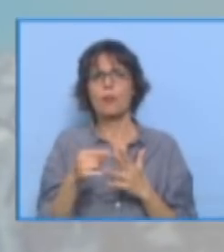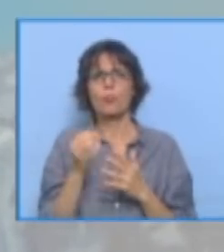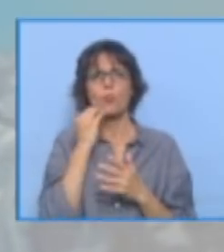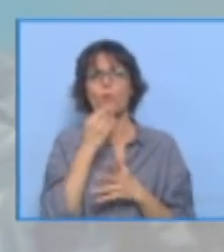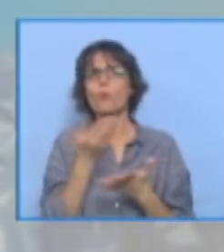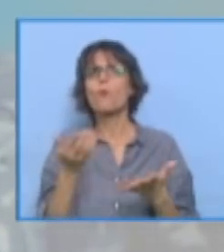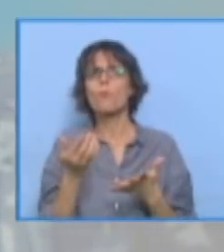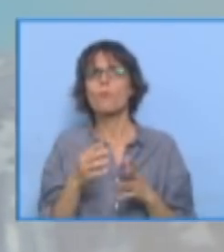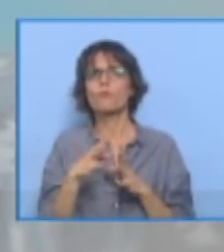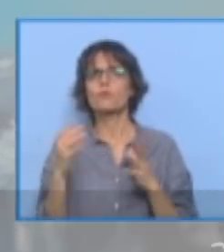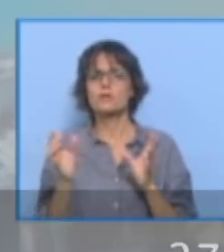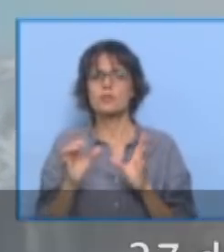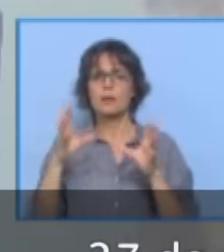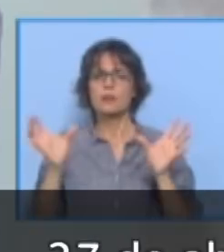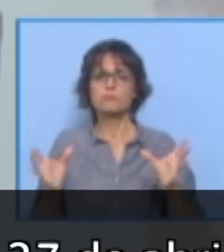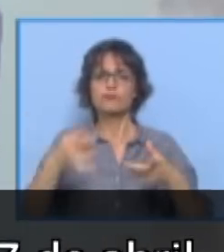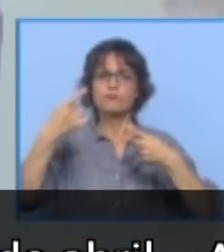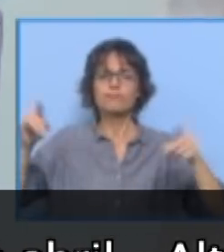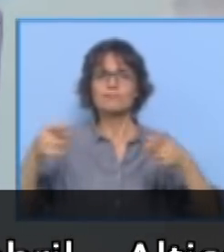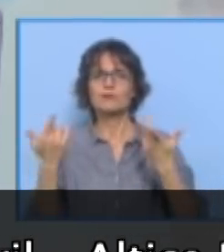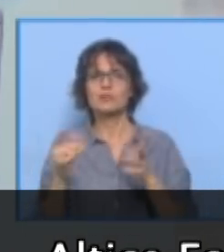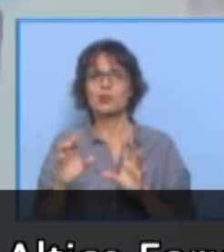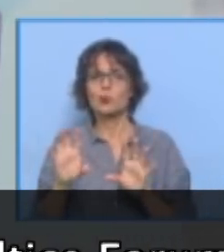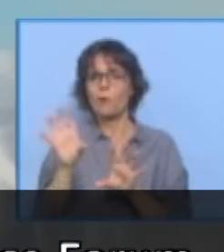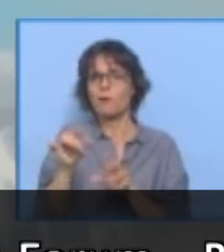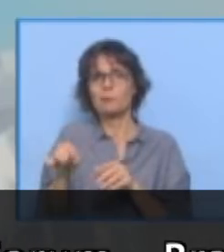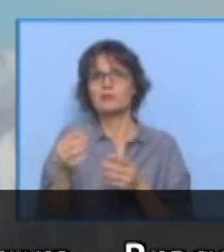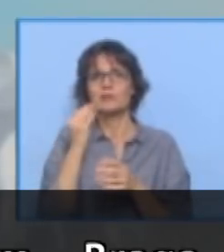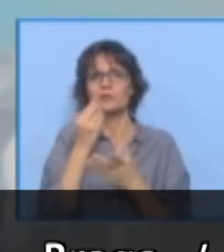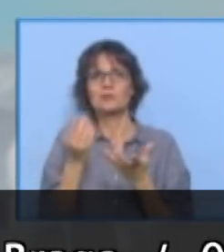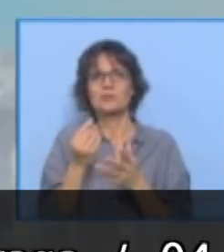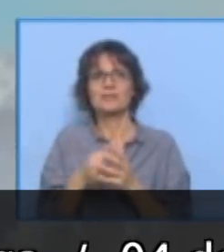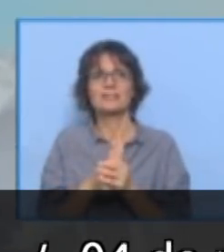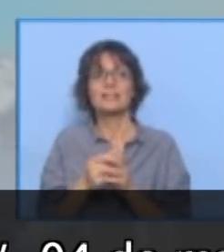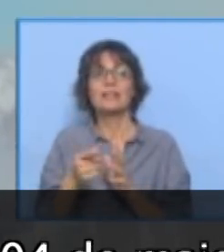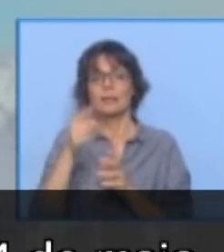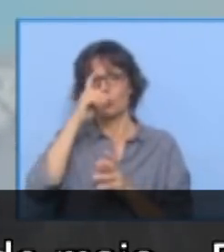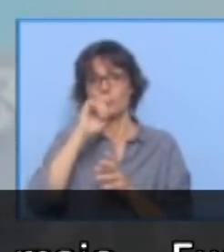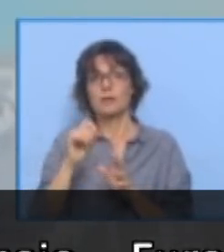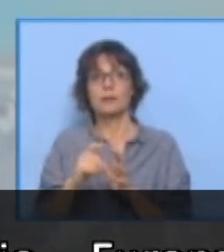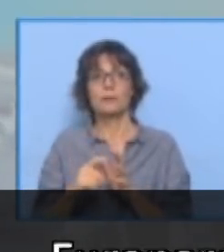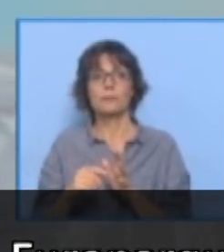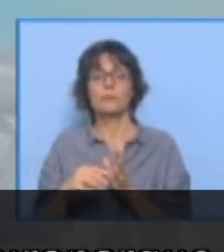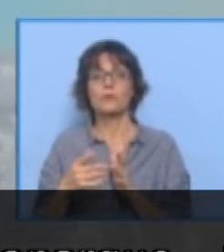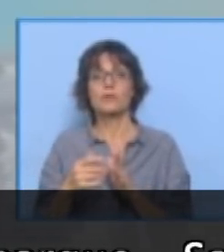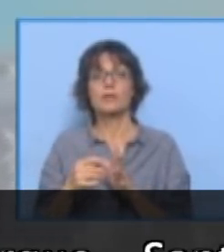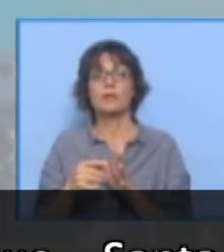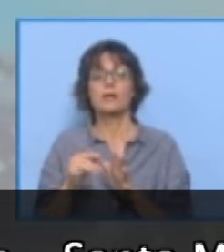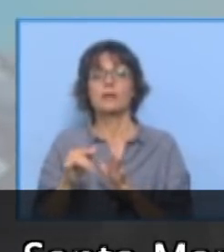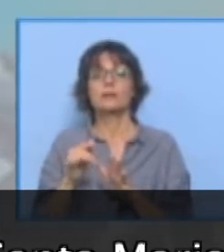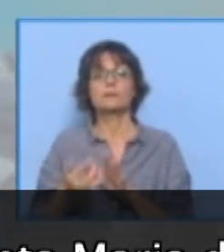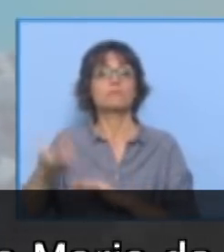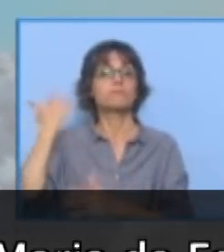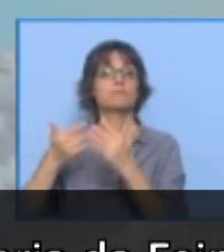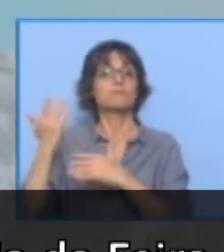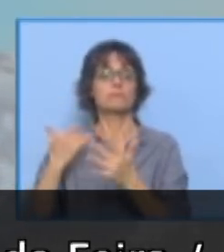esta metodologia? Eu acho que para os jovens tem um impacto enorme. Eu recordo o Gene Rosso, quando estiveram com a última vez, já foi também nesta dinâmica, não é?